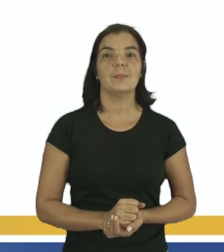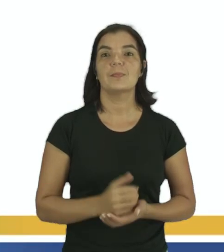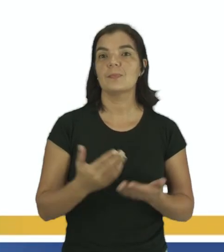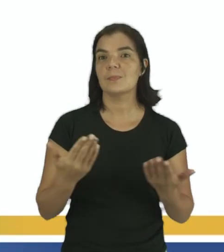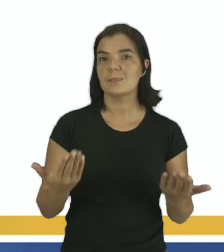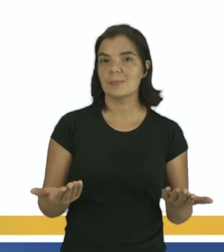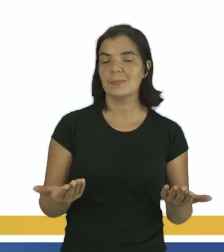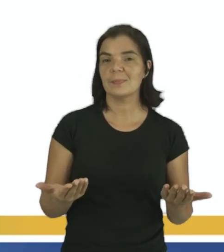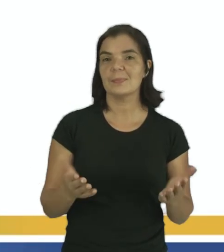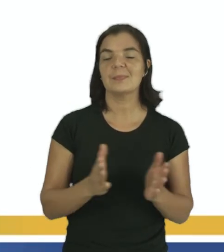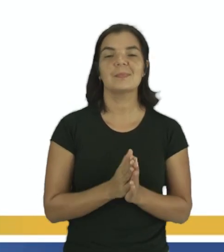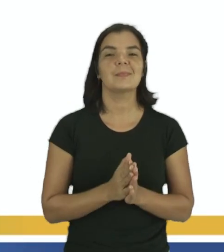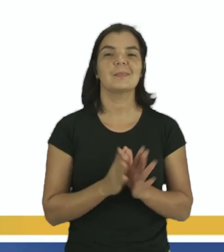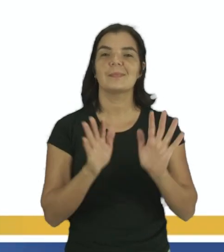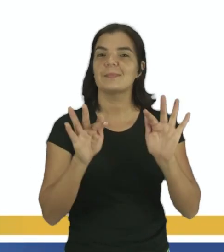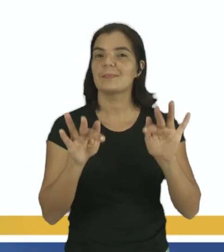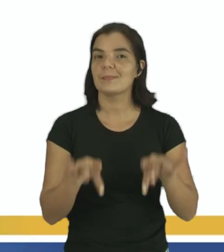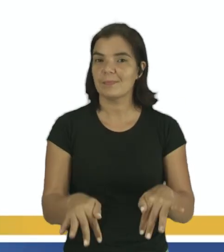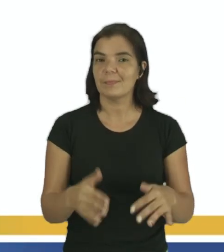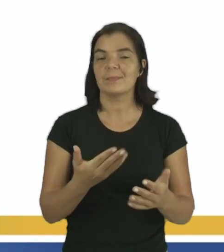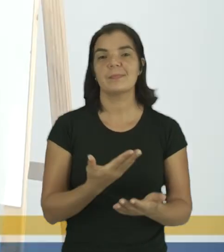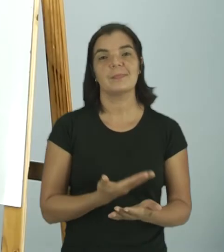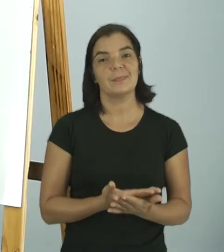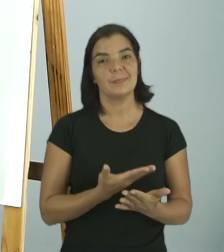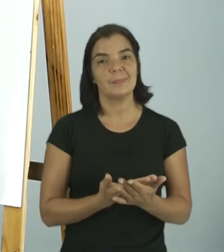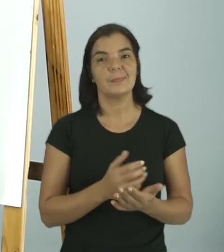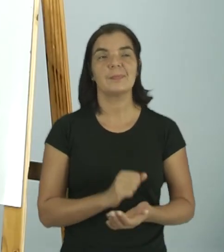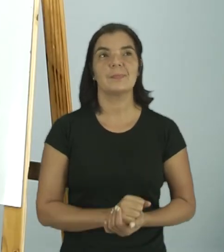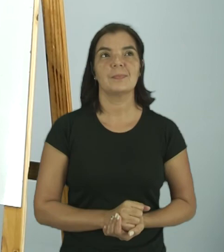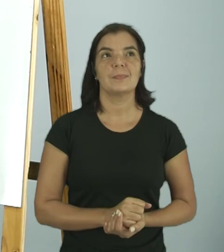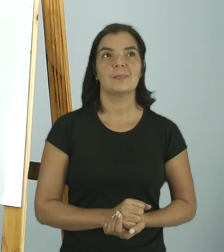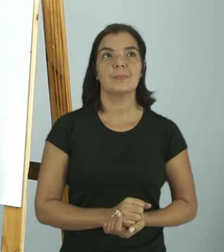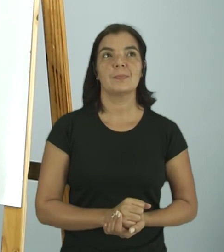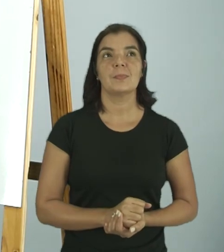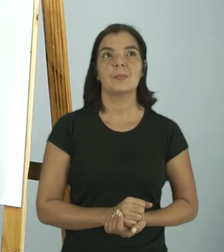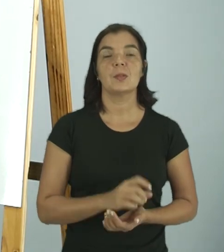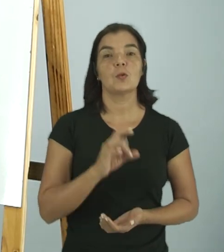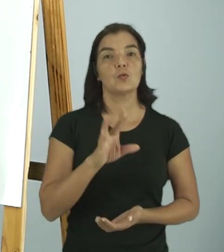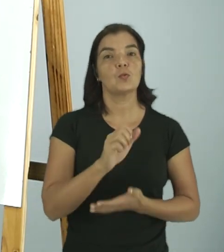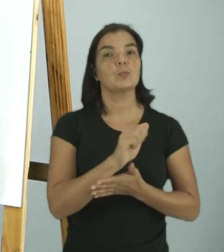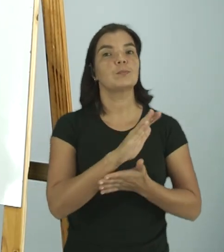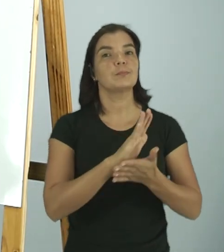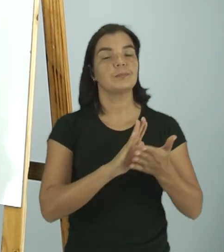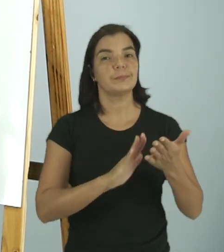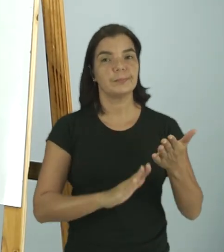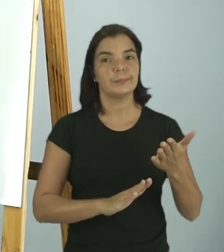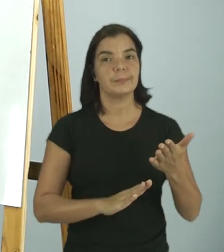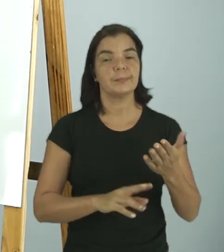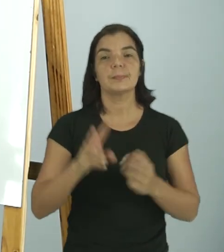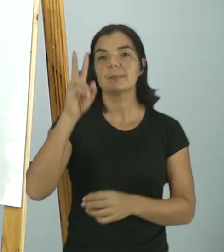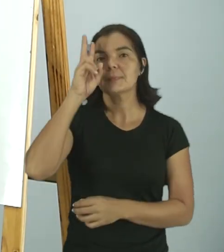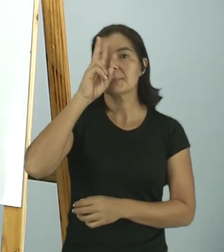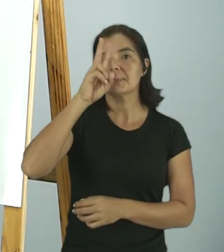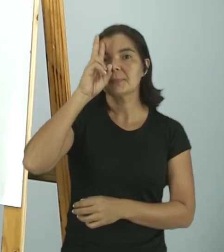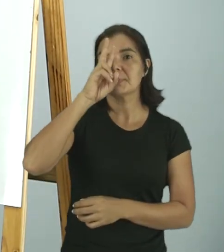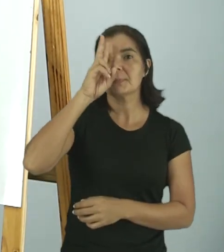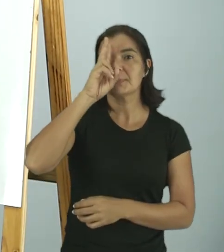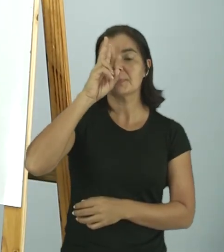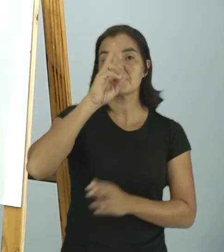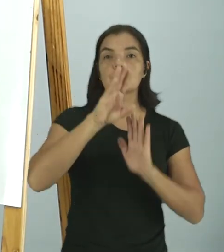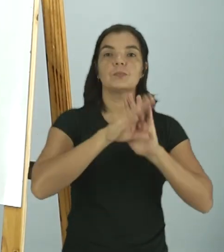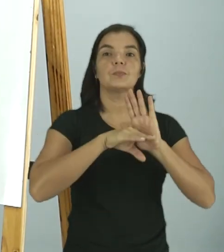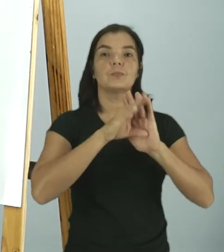e nós vamos finalizar por aqui né Foi só umas atividades para gente relembrar